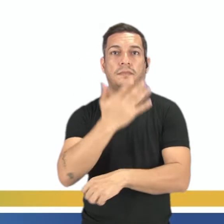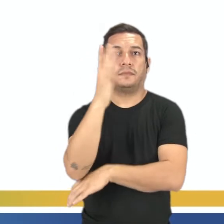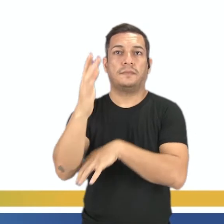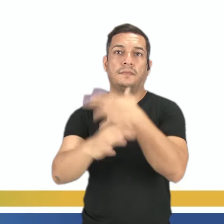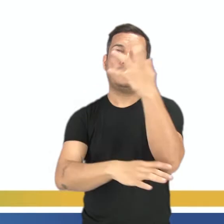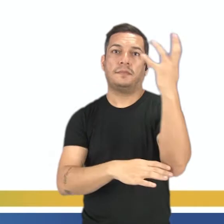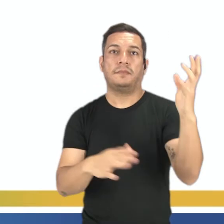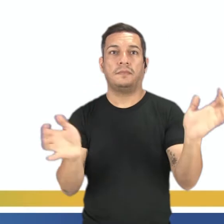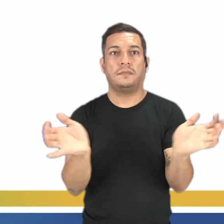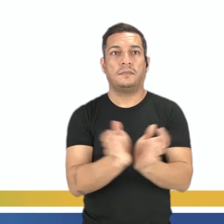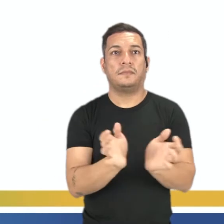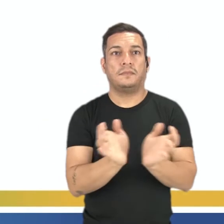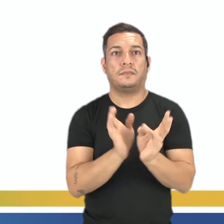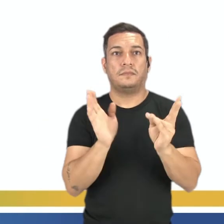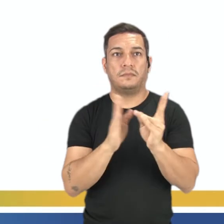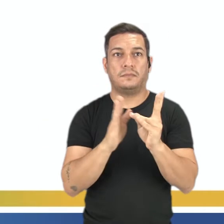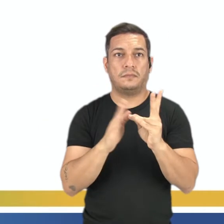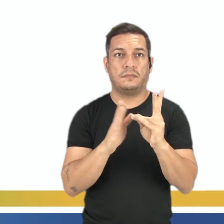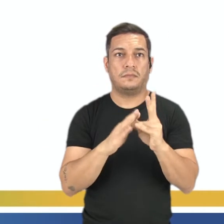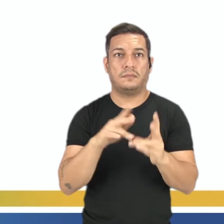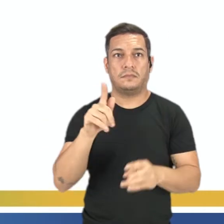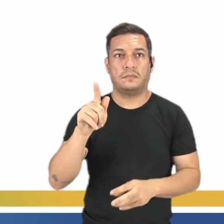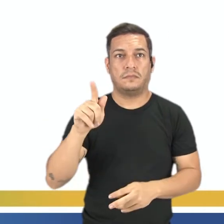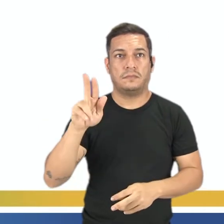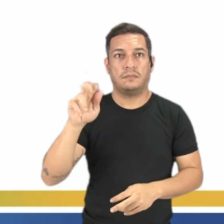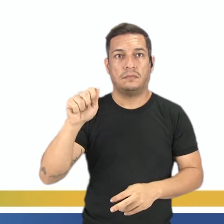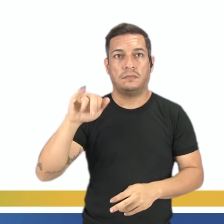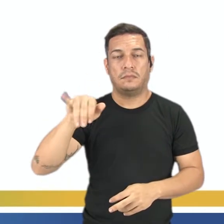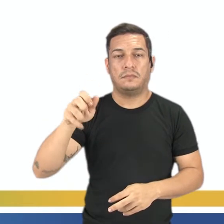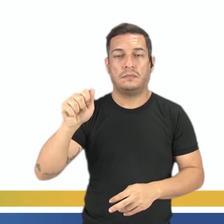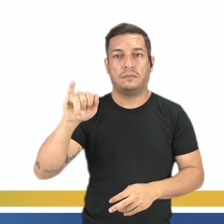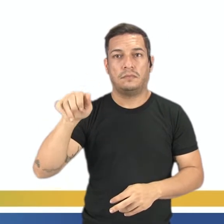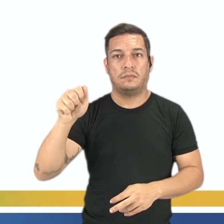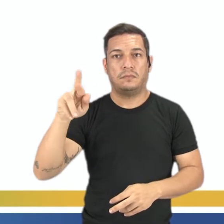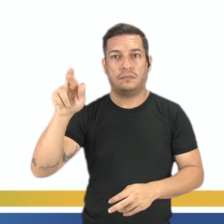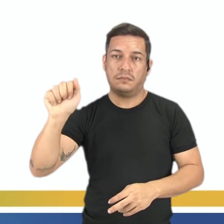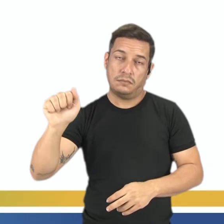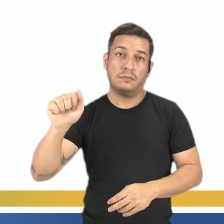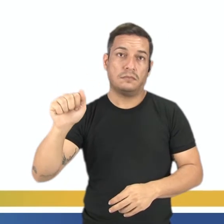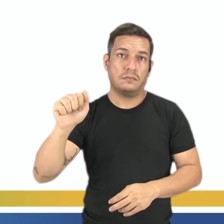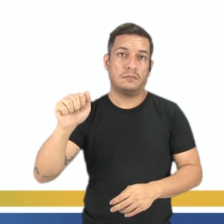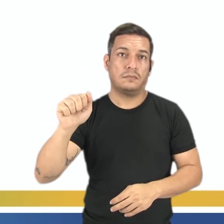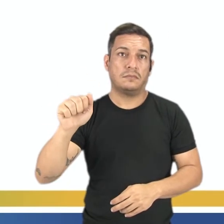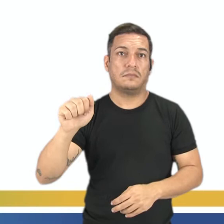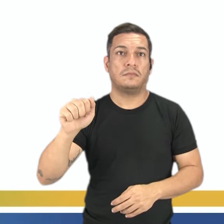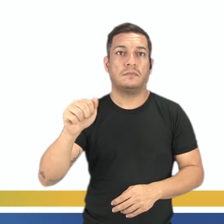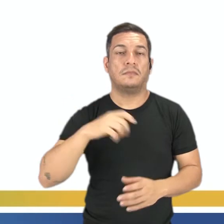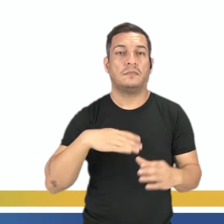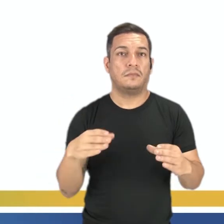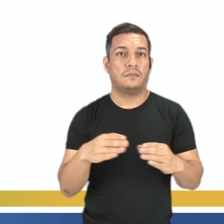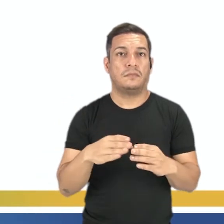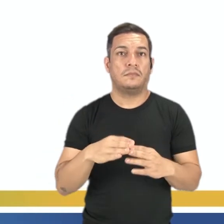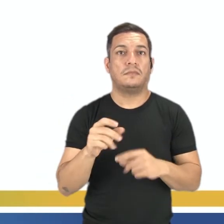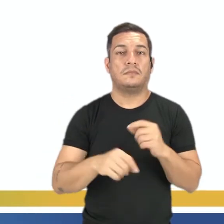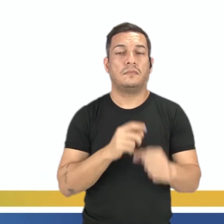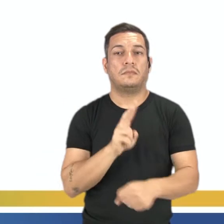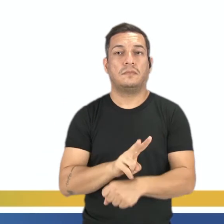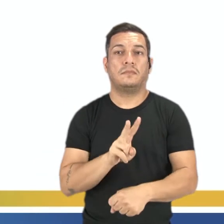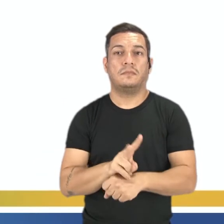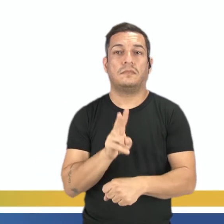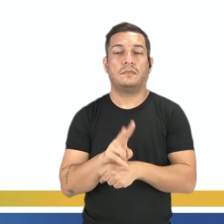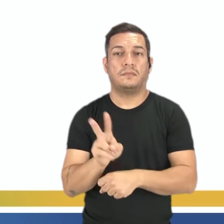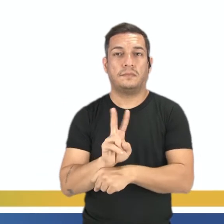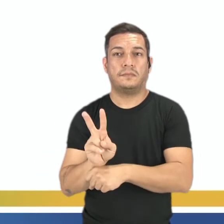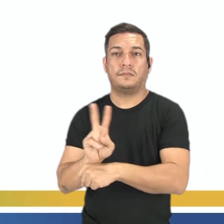floresta, porque, na verdade, os índios, eles formam em guardiões da floresta, né? Formam aquele grupo para guardar, então eles